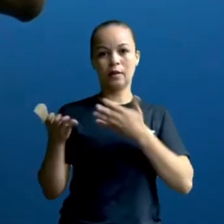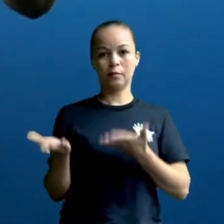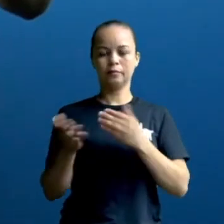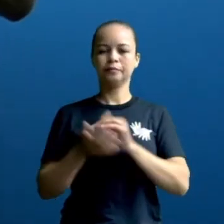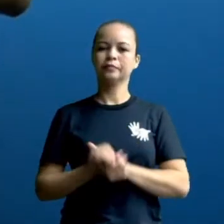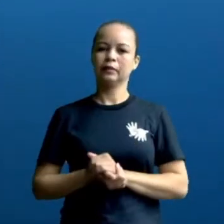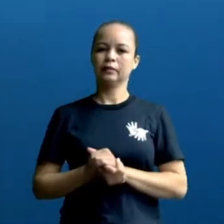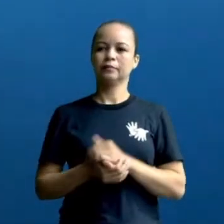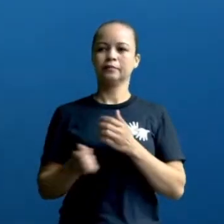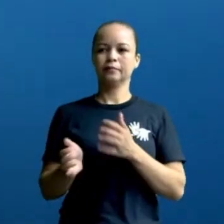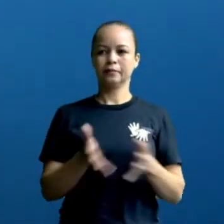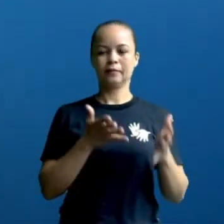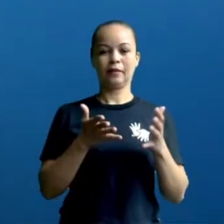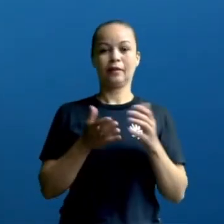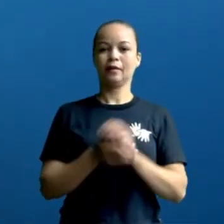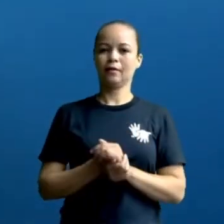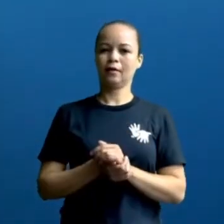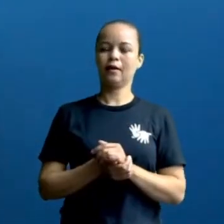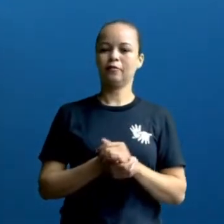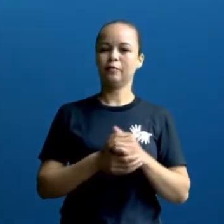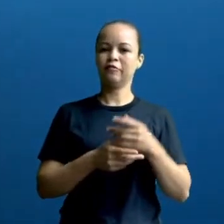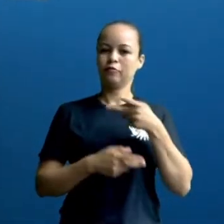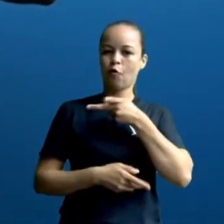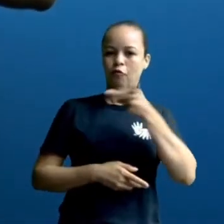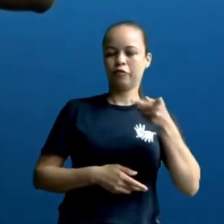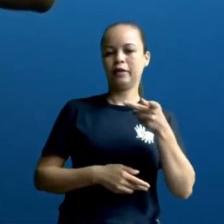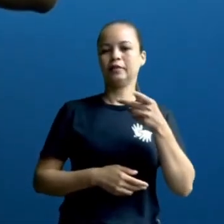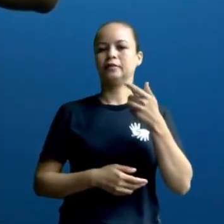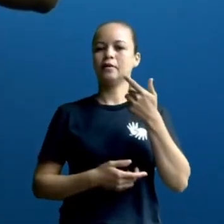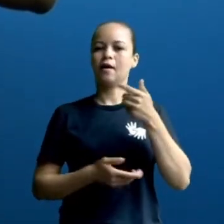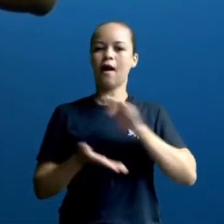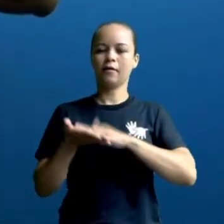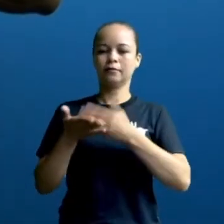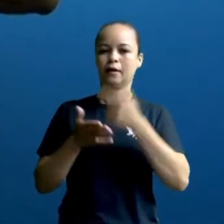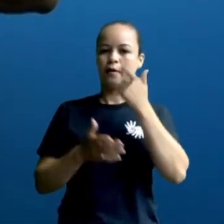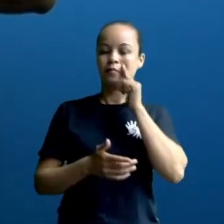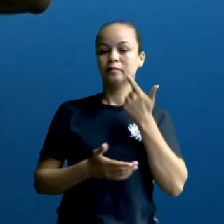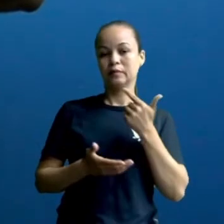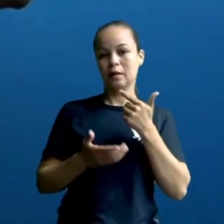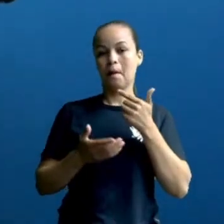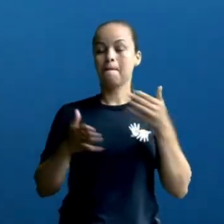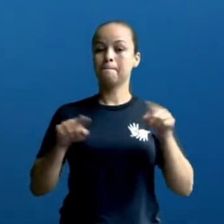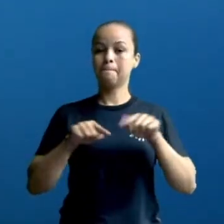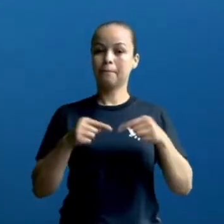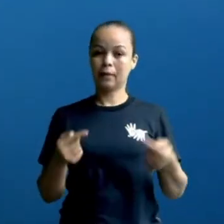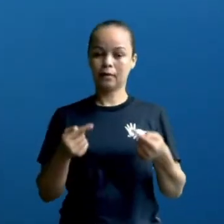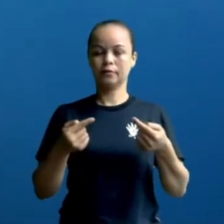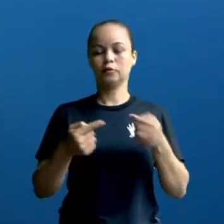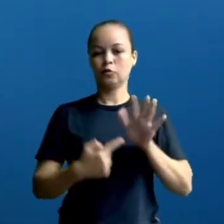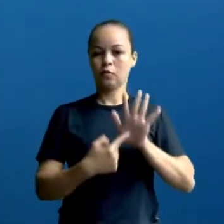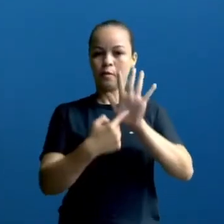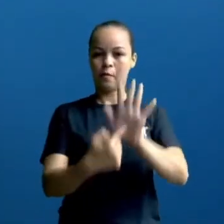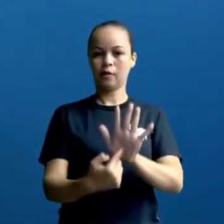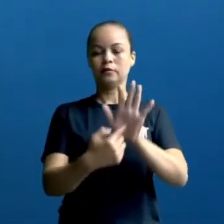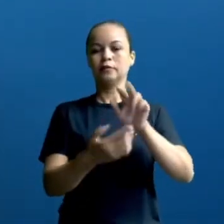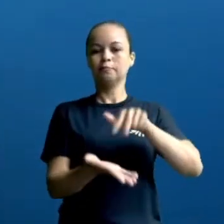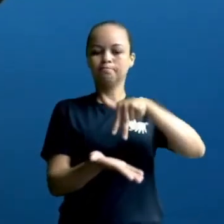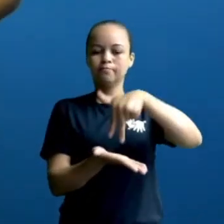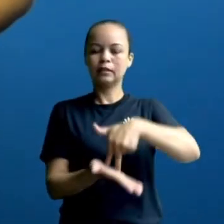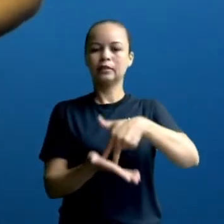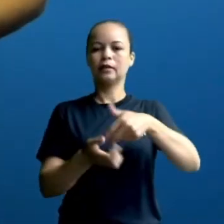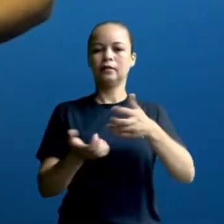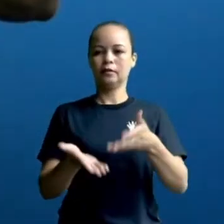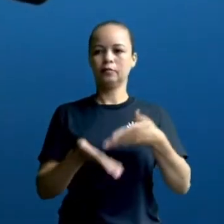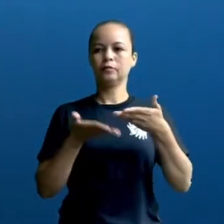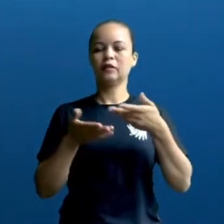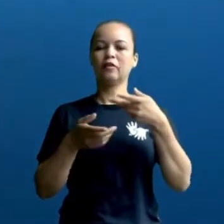mas Bárbara já disse que não vem, mas aí ela está aí com certeza representando à altura essa temática que a gente vai falar.